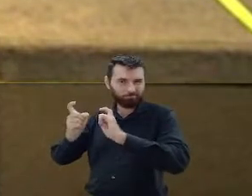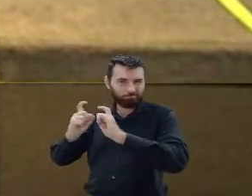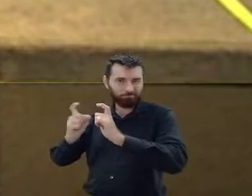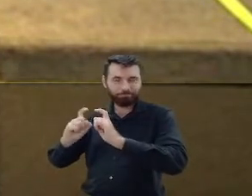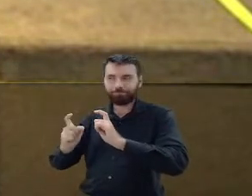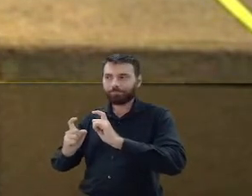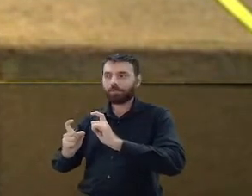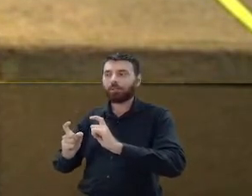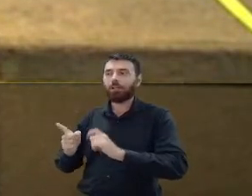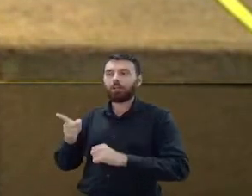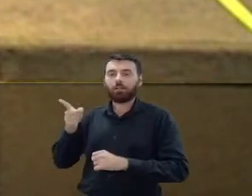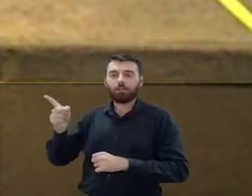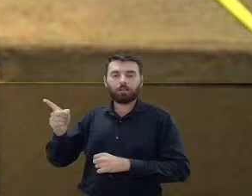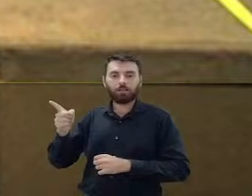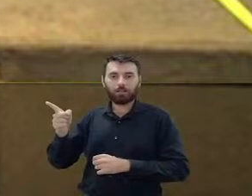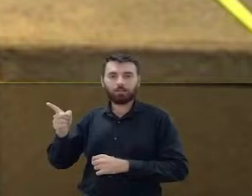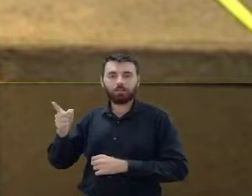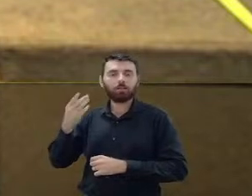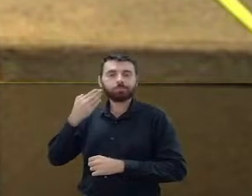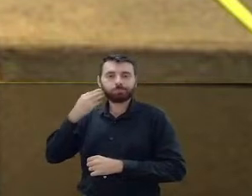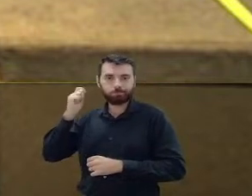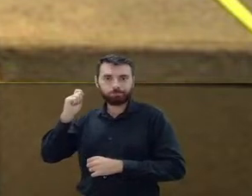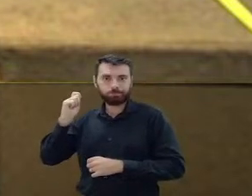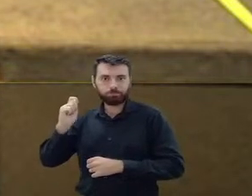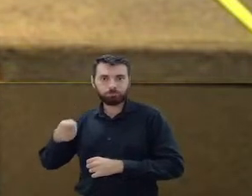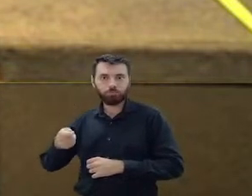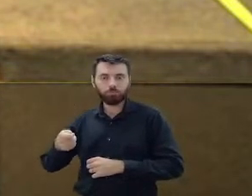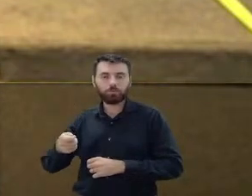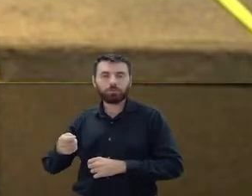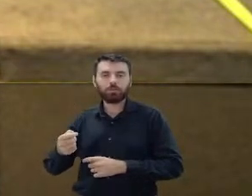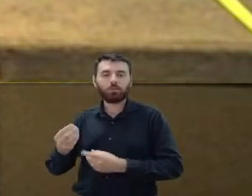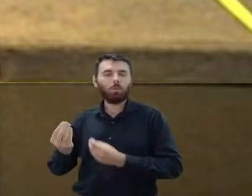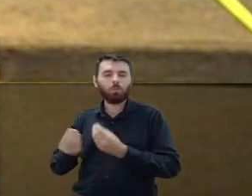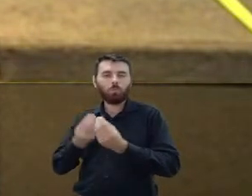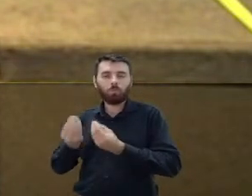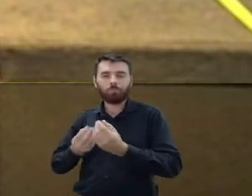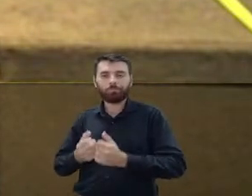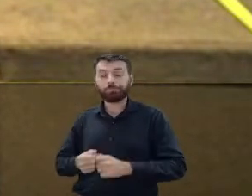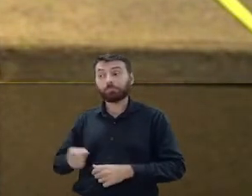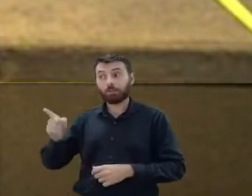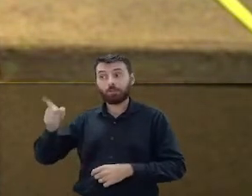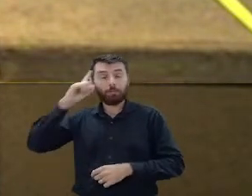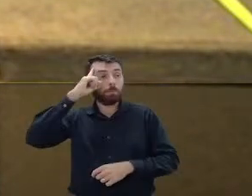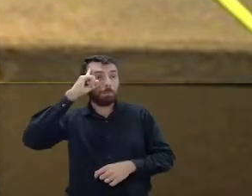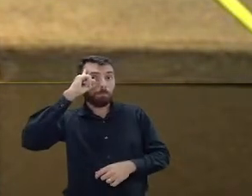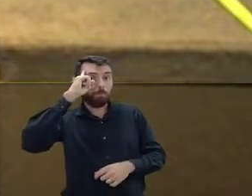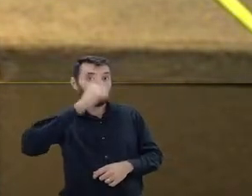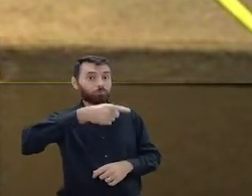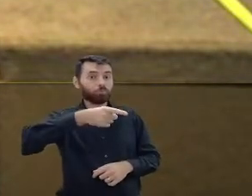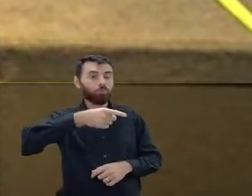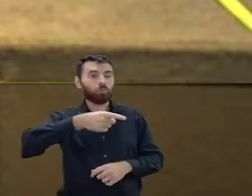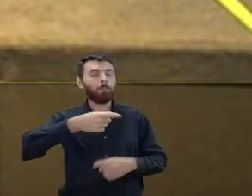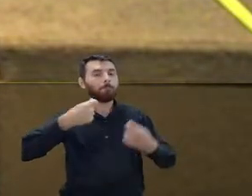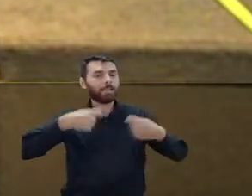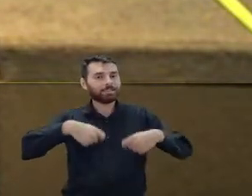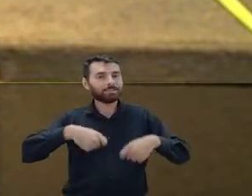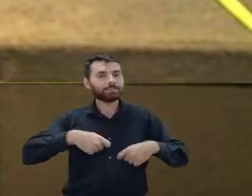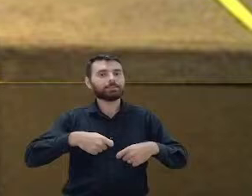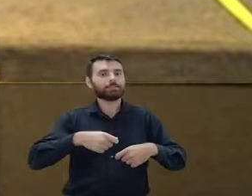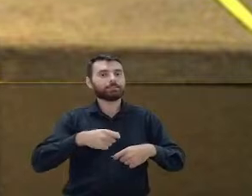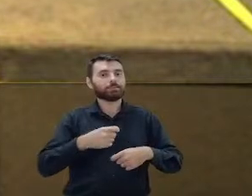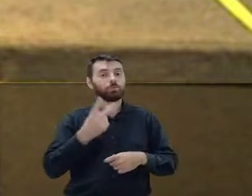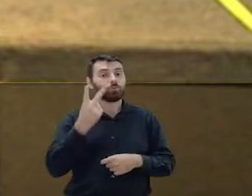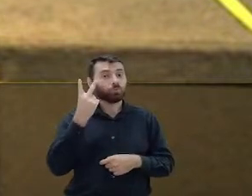audiência de instrução, o magistrado Acó, ele determinou a realização de duas perícias,